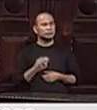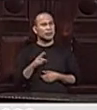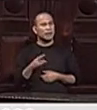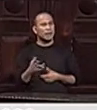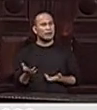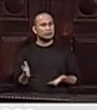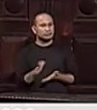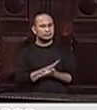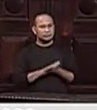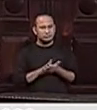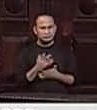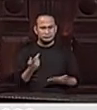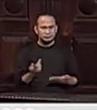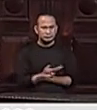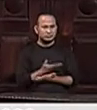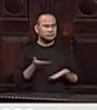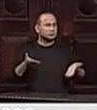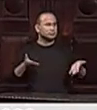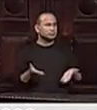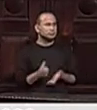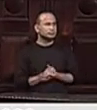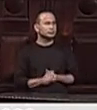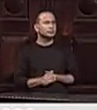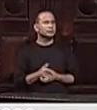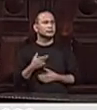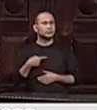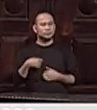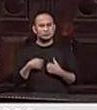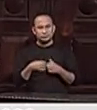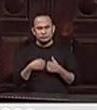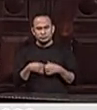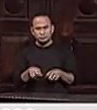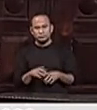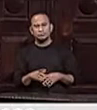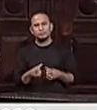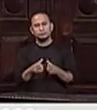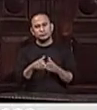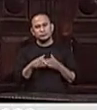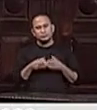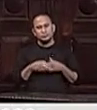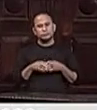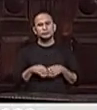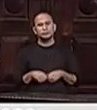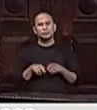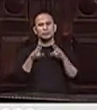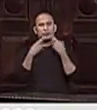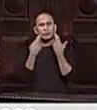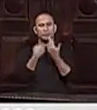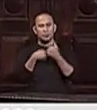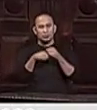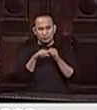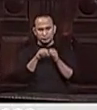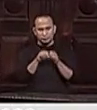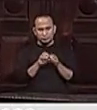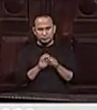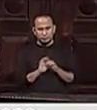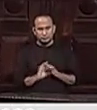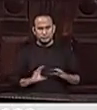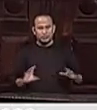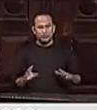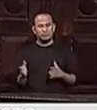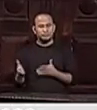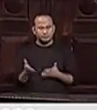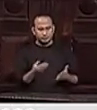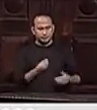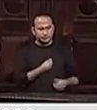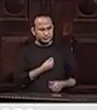hoje protocolei junto à Comissão de Transportes a solicitação de uma audiência pública para que as autoridades estaduais possam vir aqui,